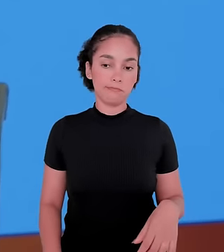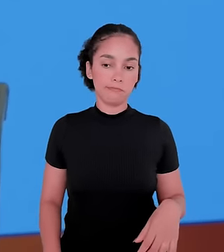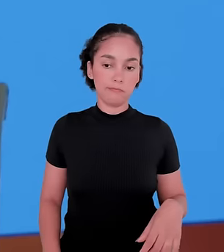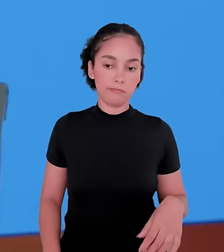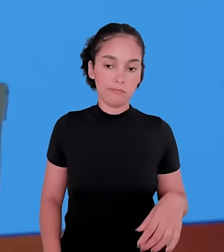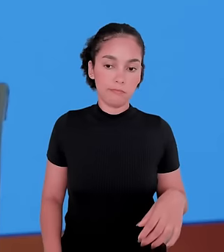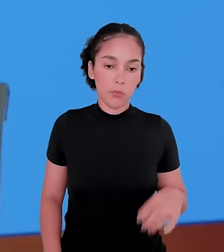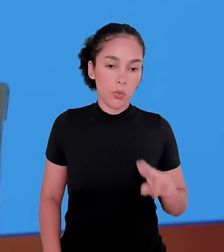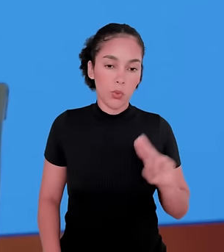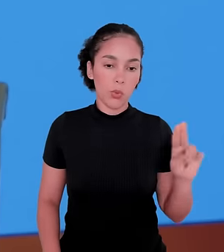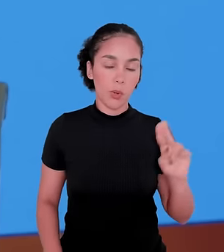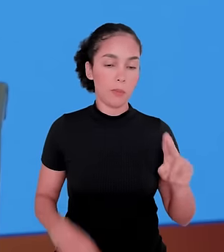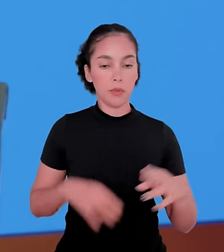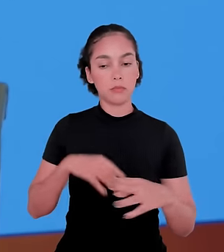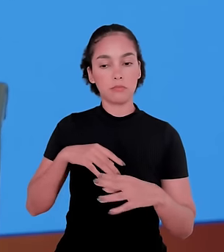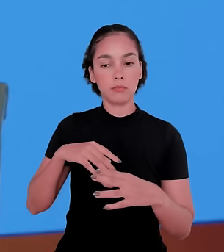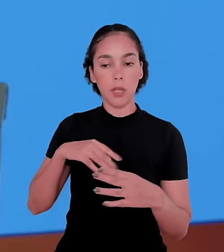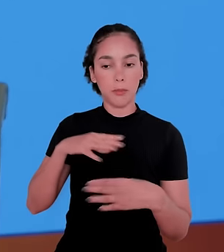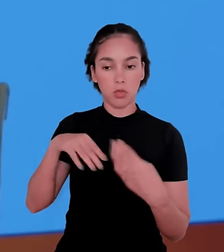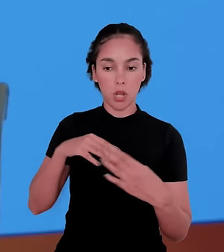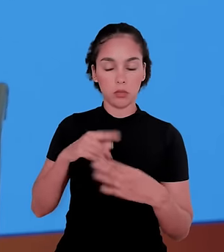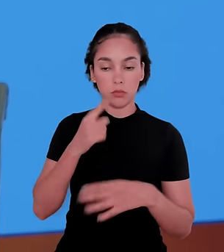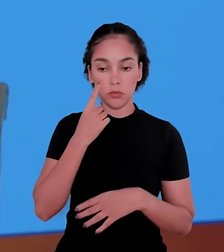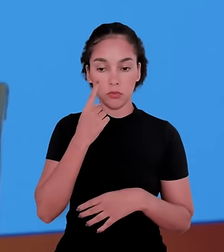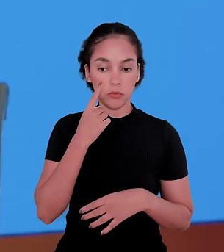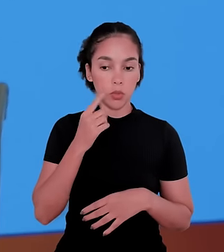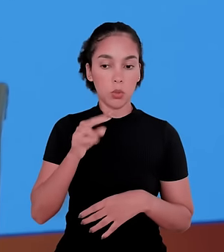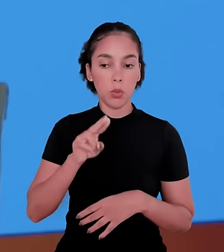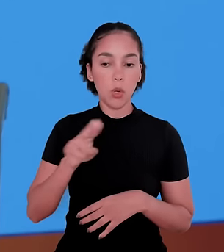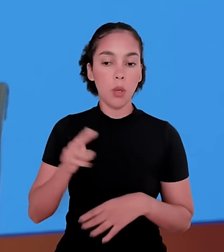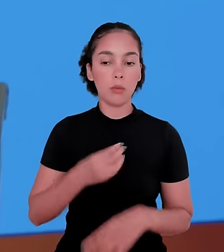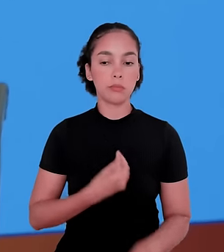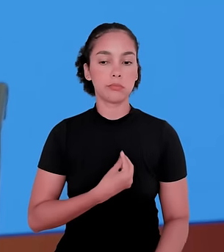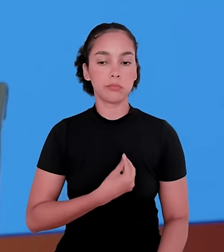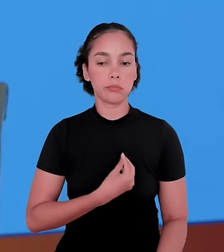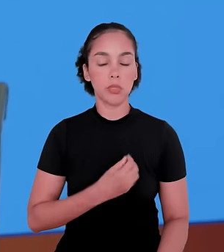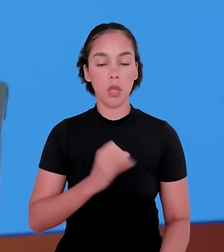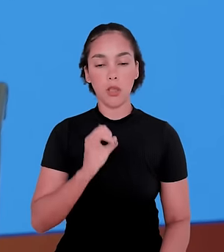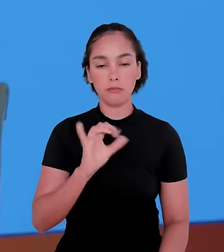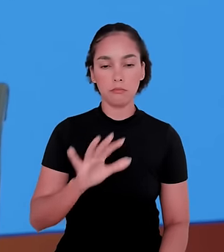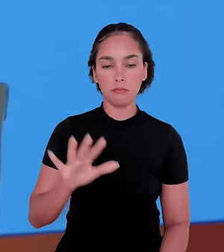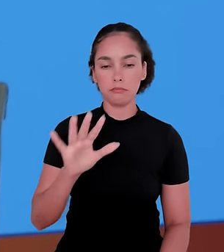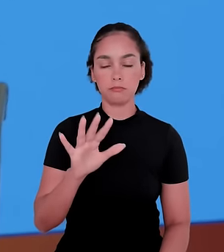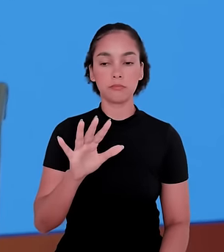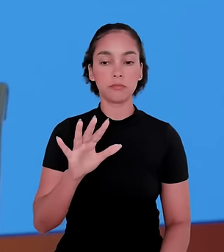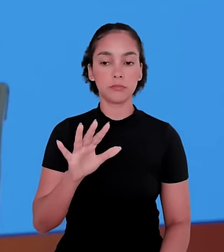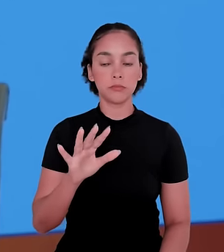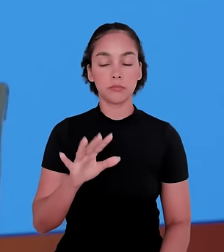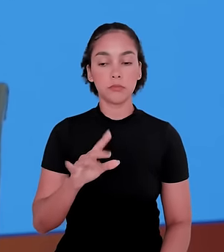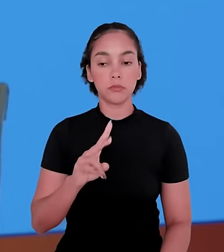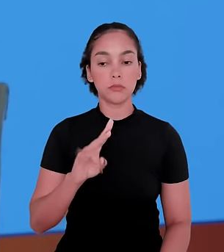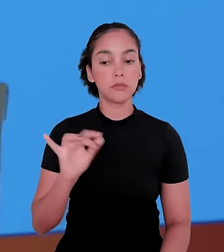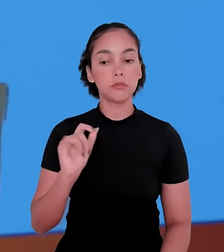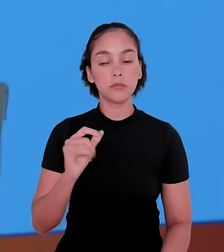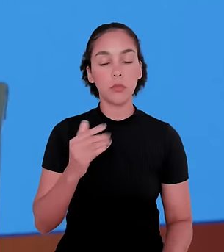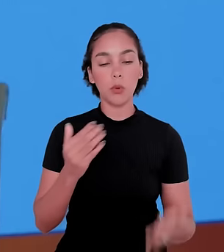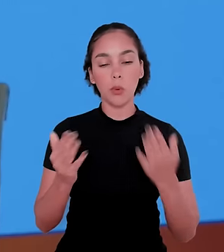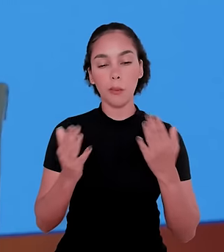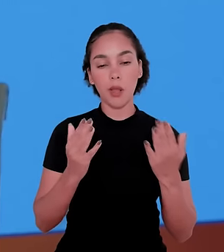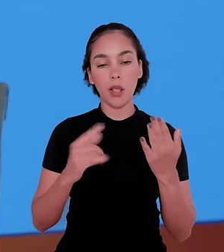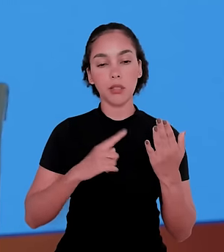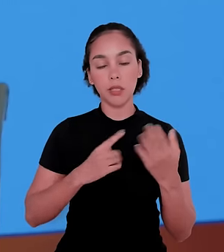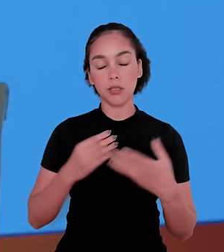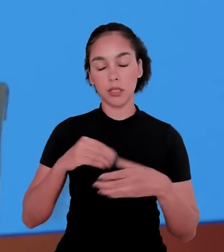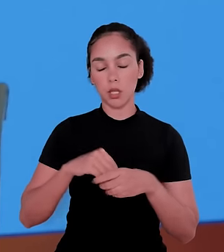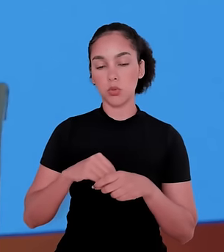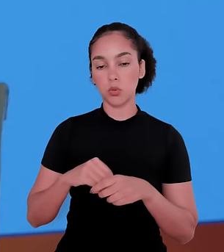fácil de exemplificar eh eles vão olhar o nome que tá ali com a figura ou sem a figura e vão comparar com o que existe